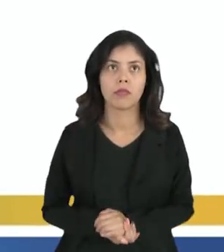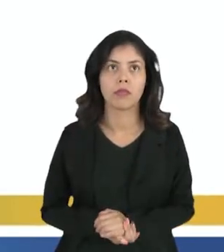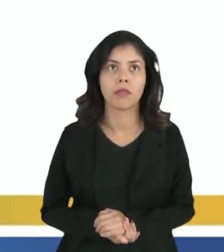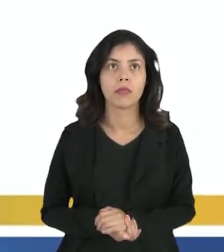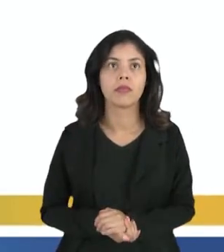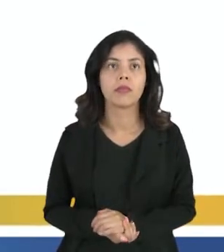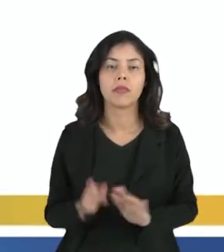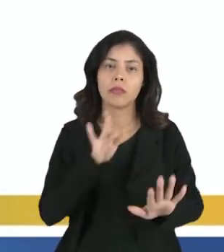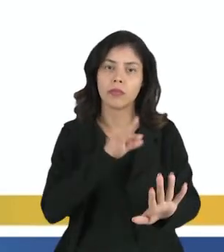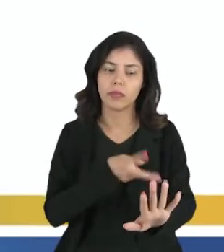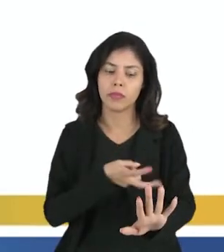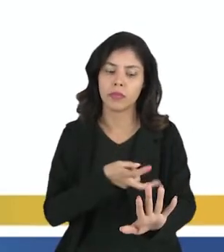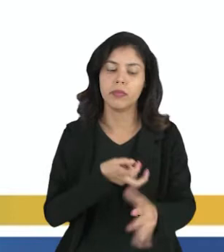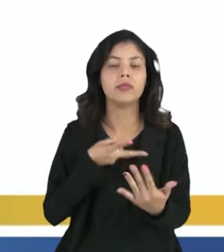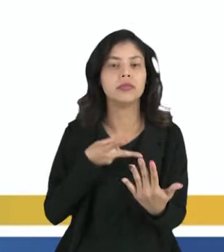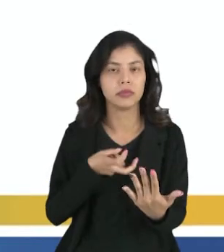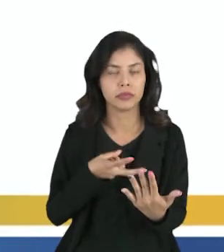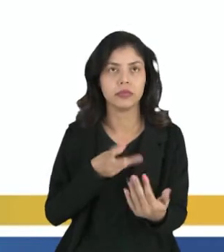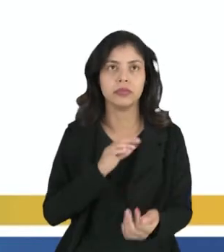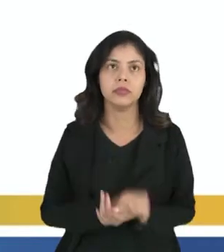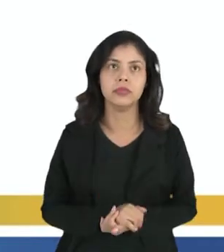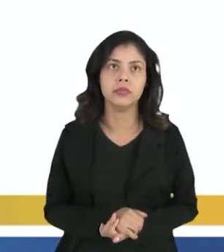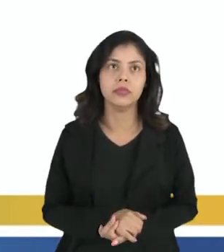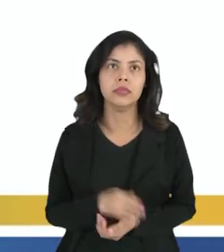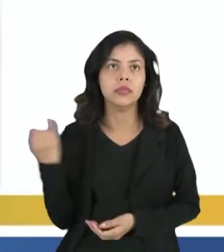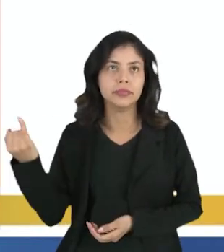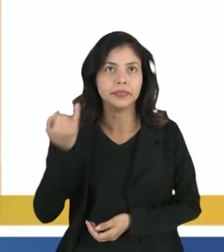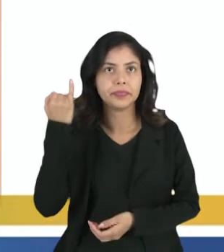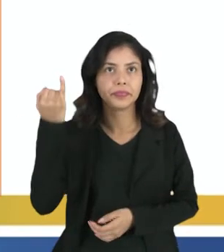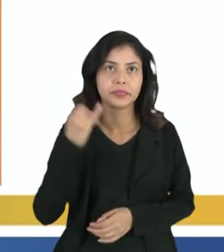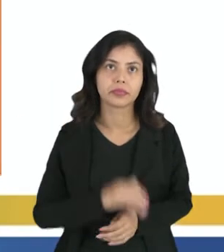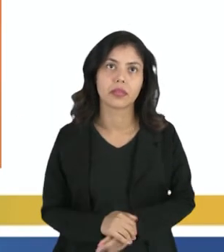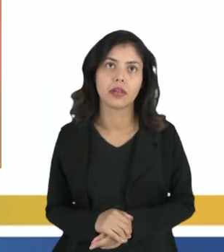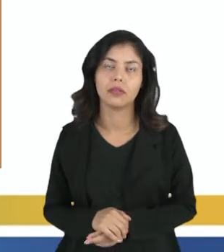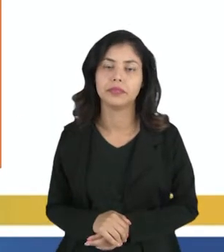diferentes, o denotativo e o conotativo.